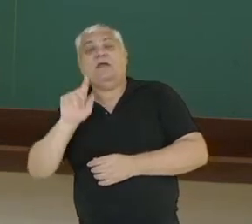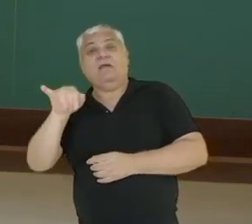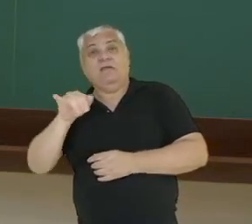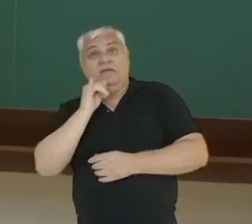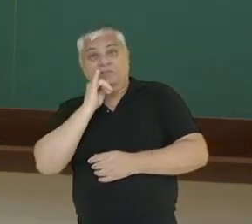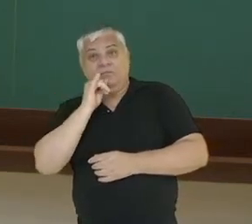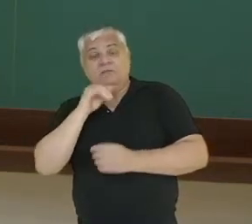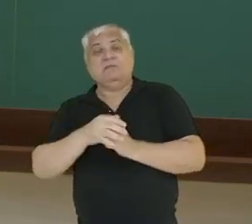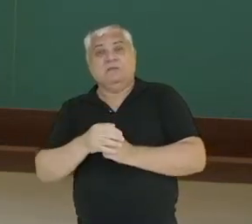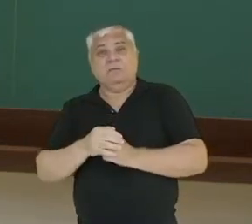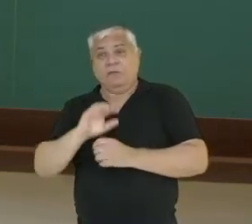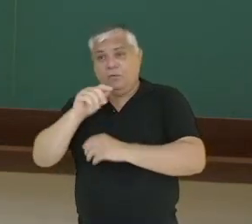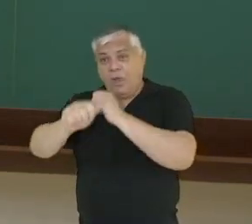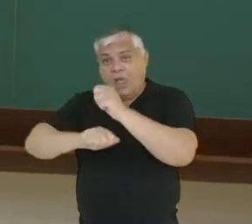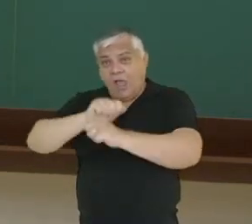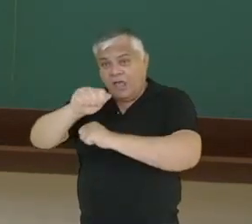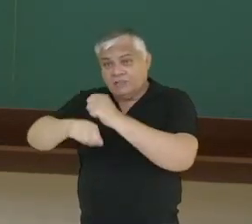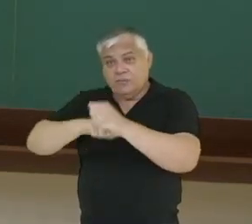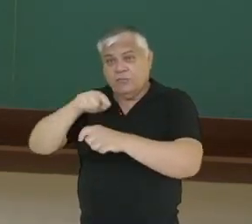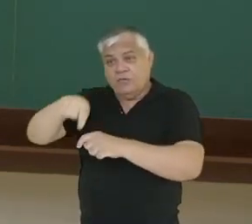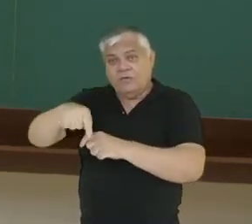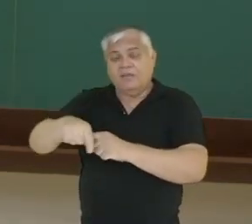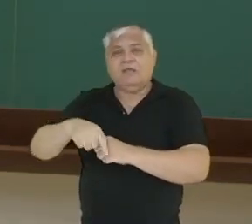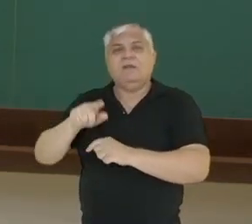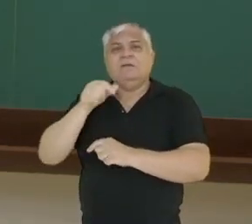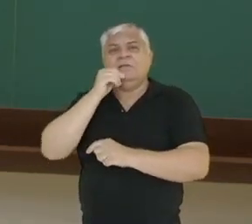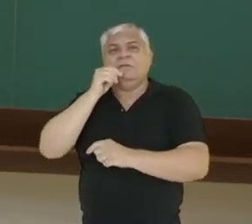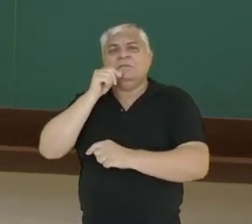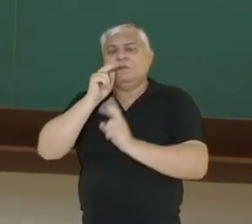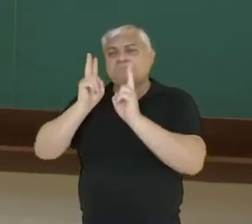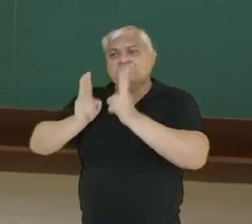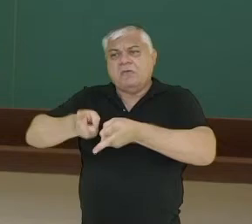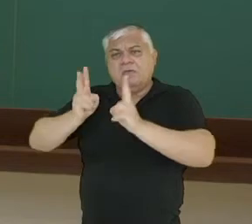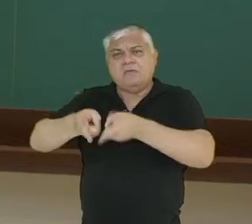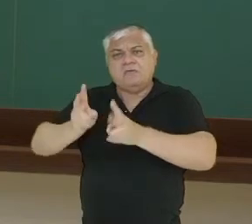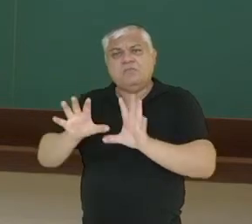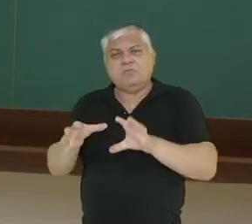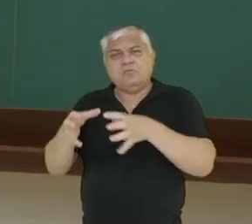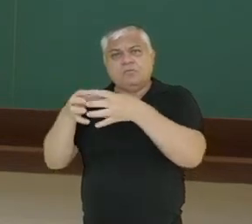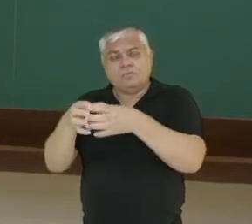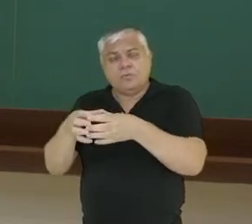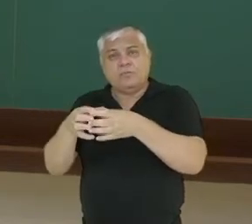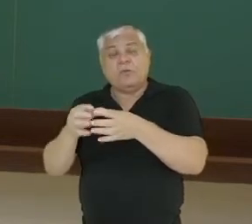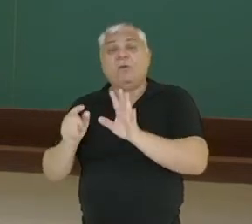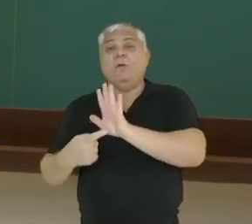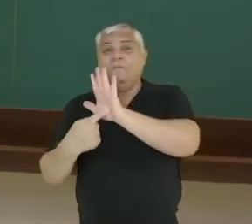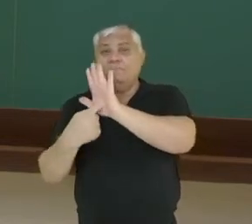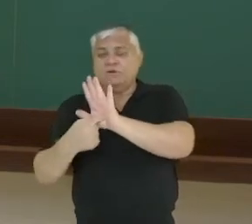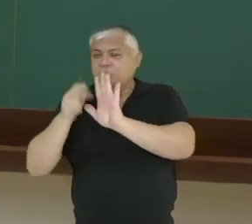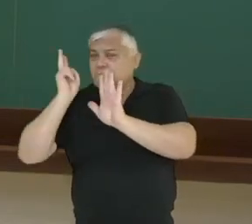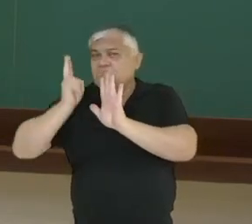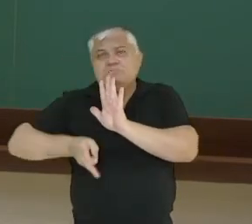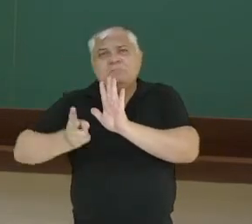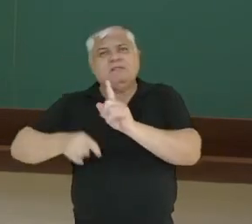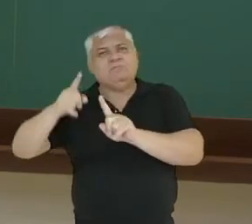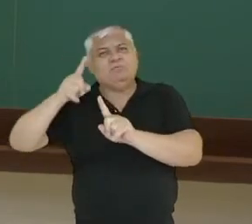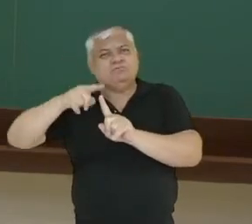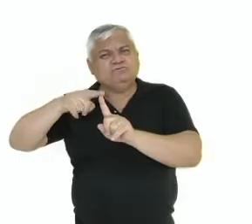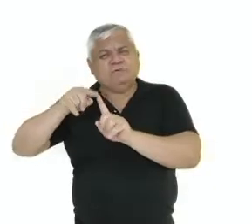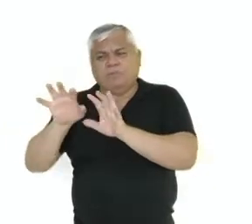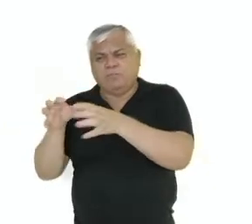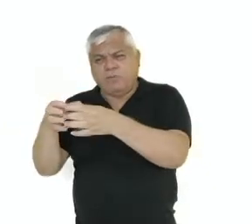isômeros nesta classe, eles pertencem à mesma função, apresentam o mesmo tipo de